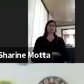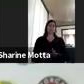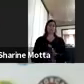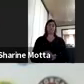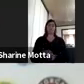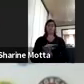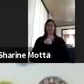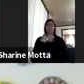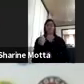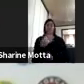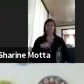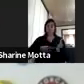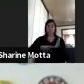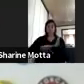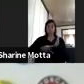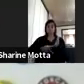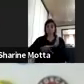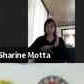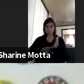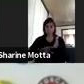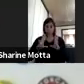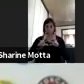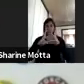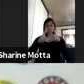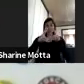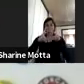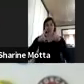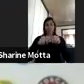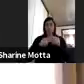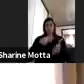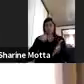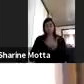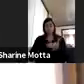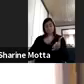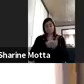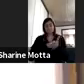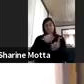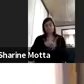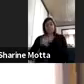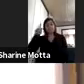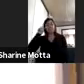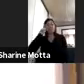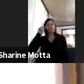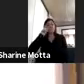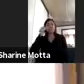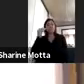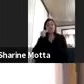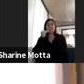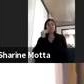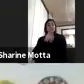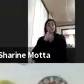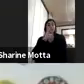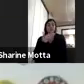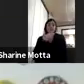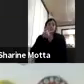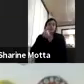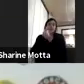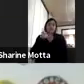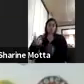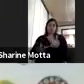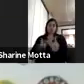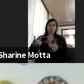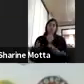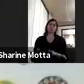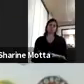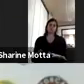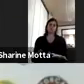também. As centrais e o Congresso. As centrais pressionaram o Congresso. Exato. O Congresso, respondeu de pronto. Então, essa ação, e é bom lembrar,